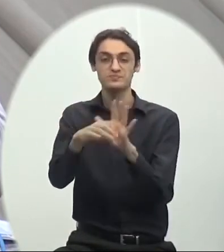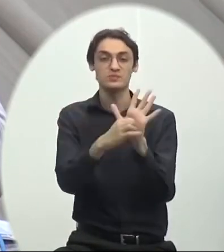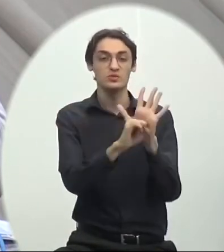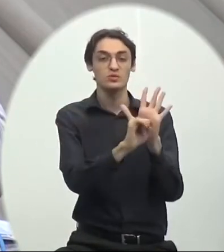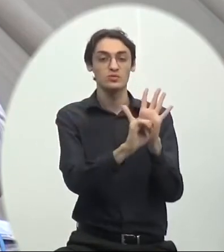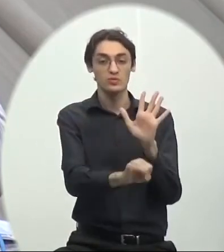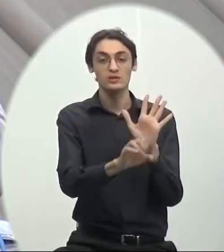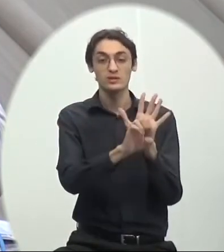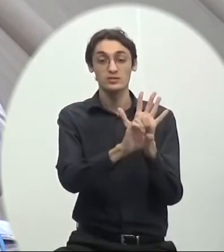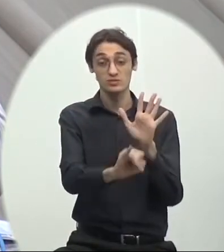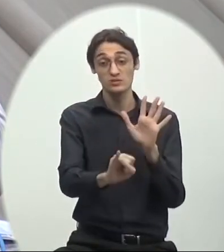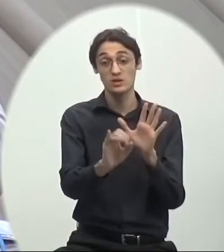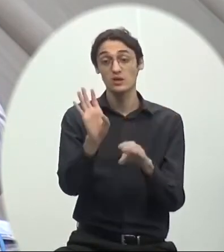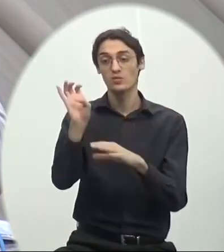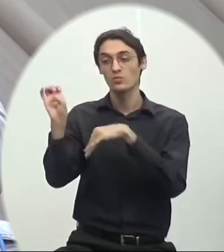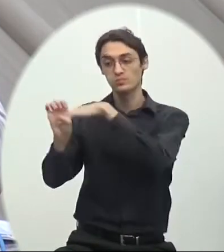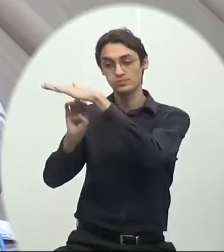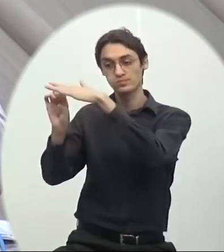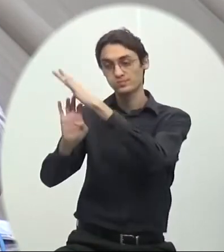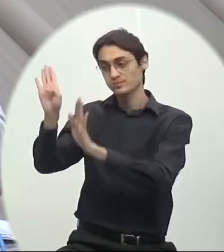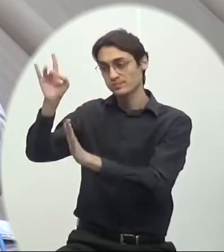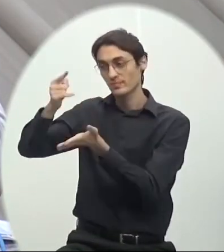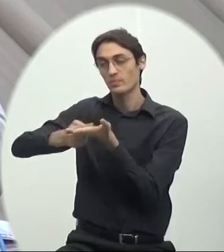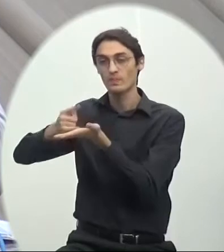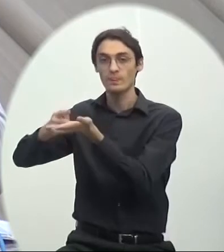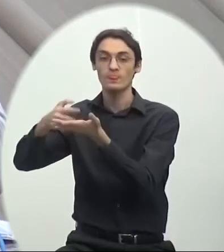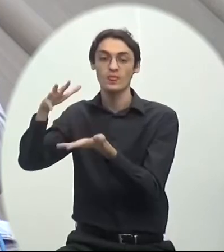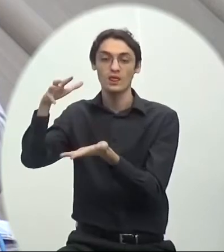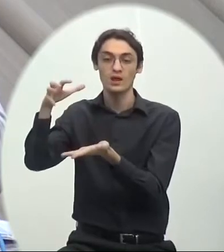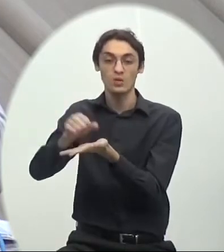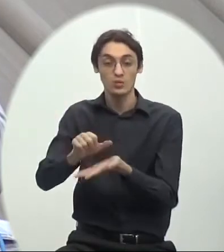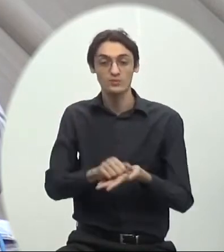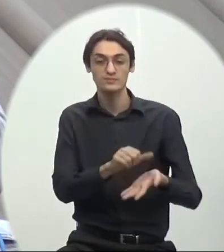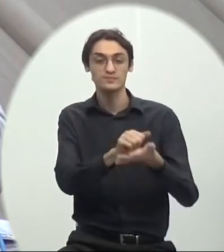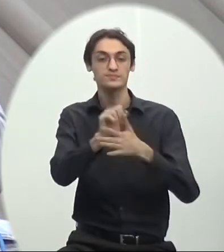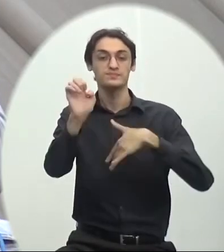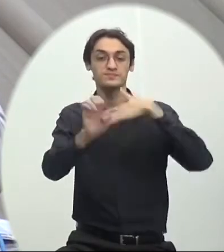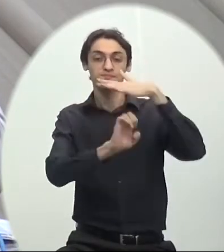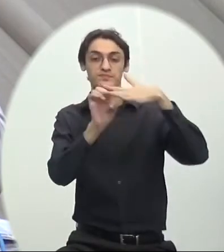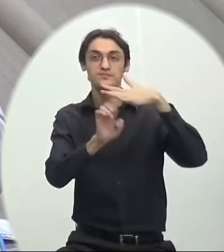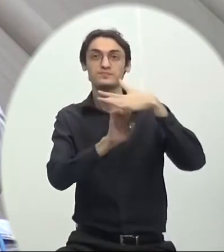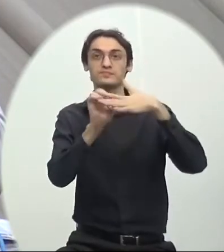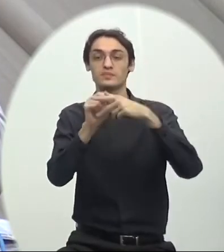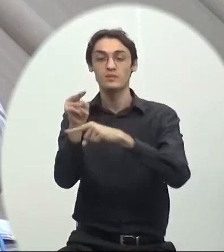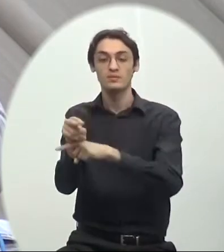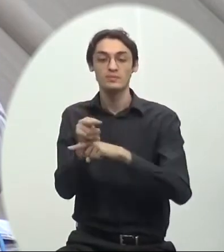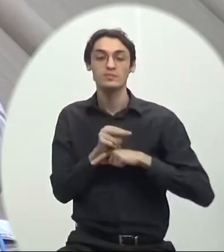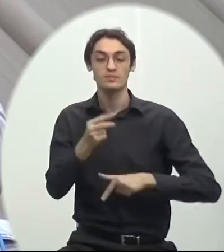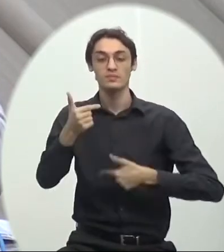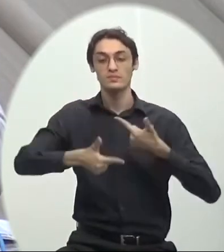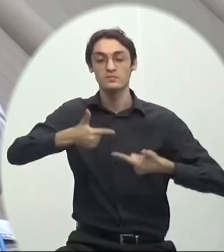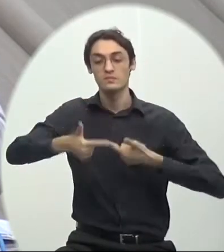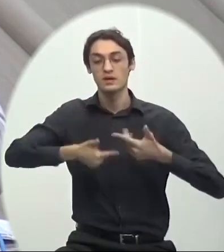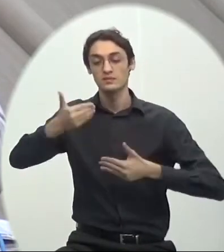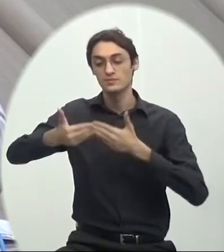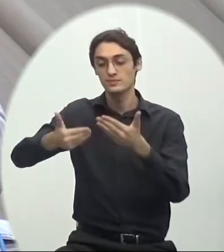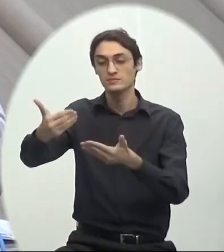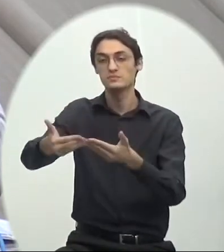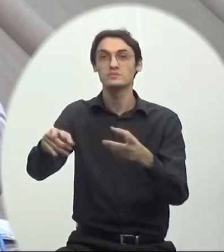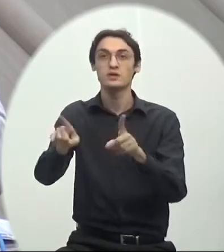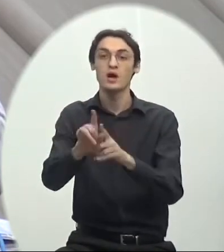de licitação que visem a contratação de empresas para a prestação de serviços continuados